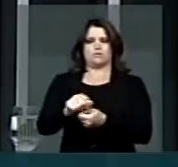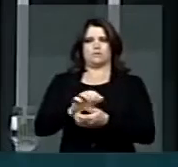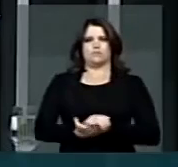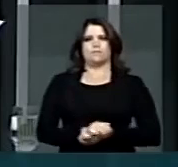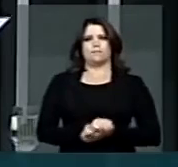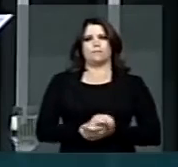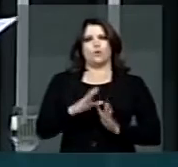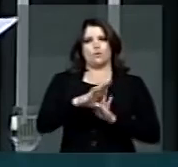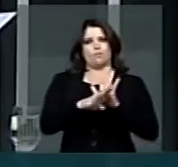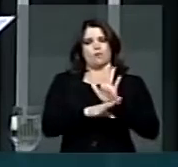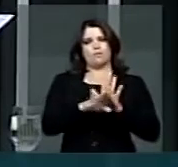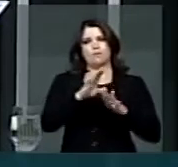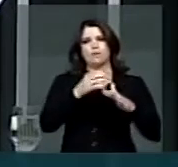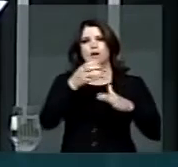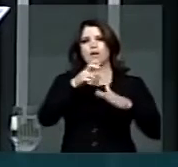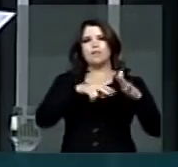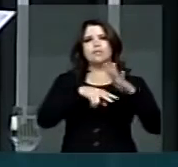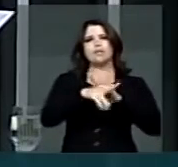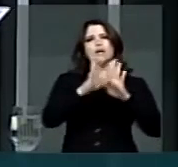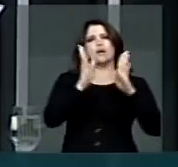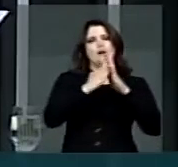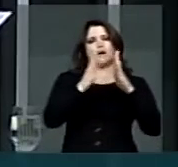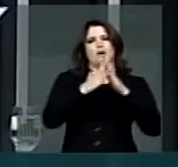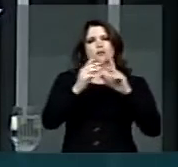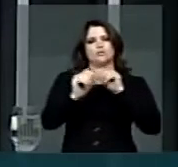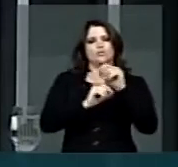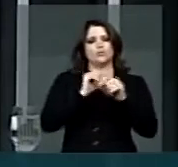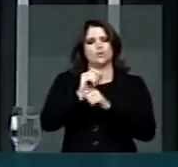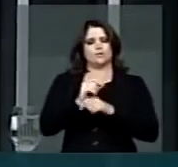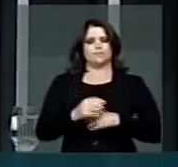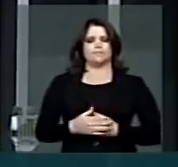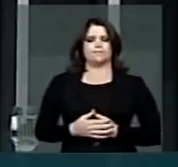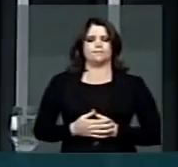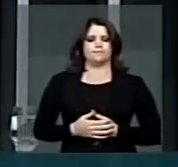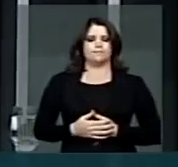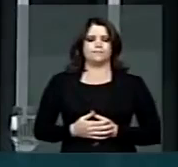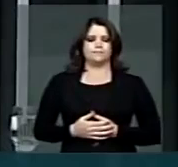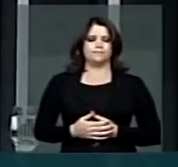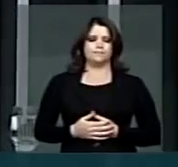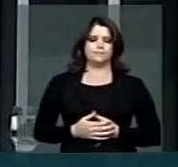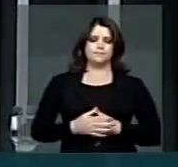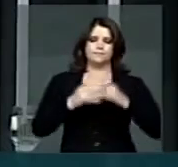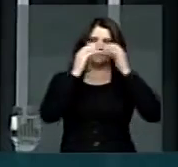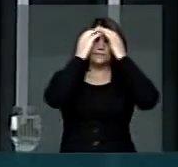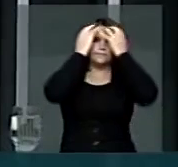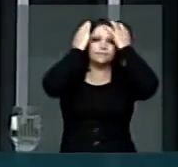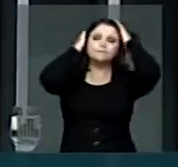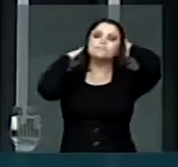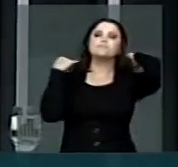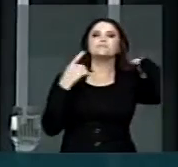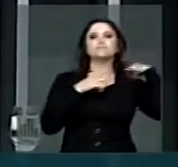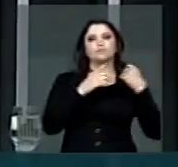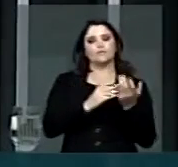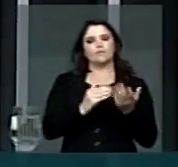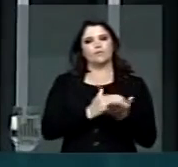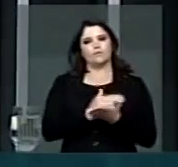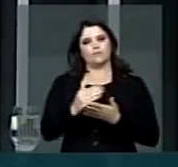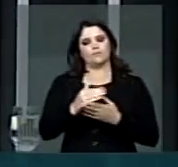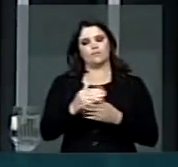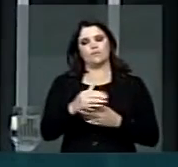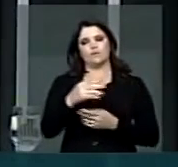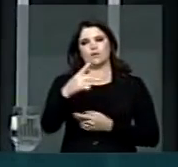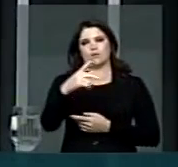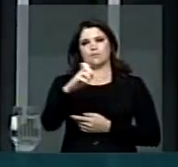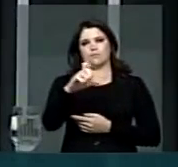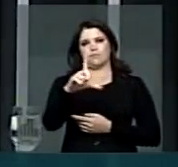O Programa de Internação Domiciliar, Padre Luiz Couto, que teve a sua origem em